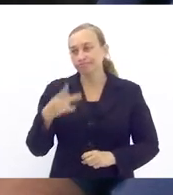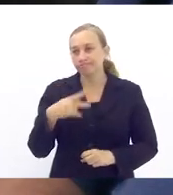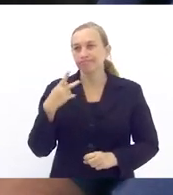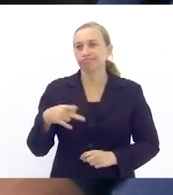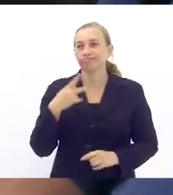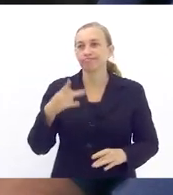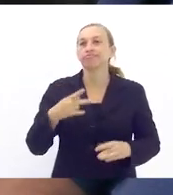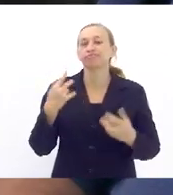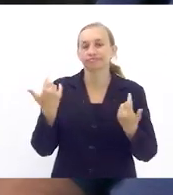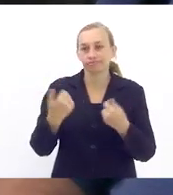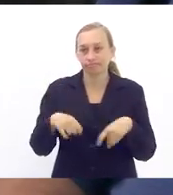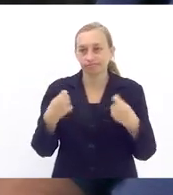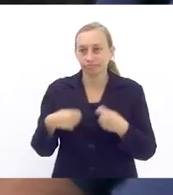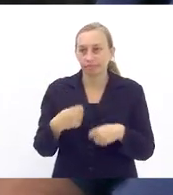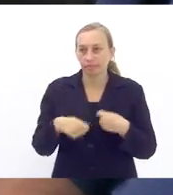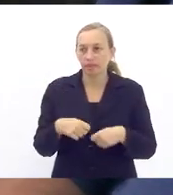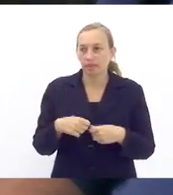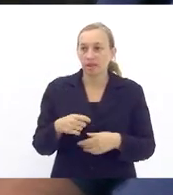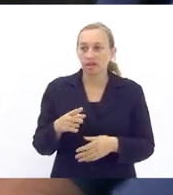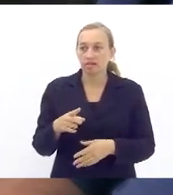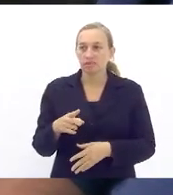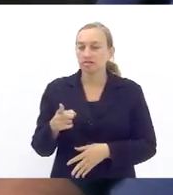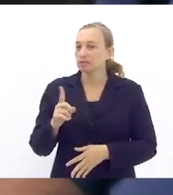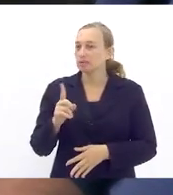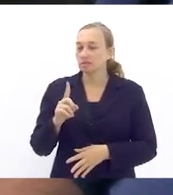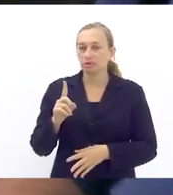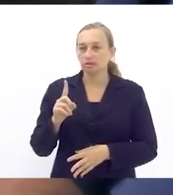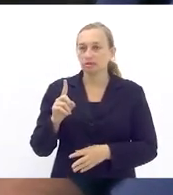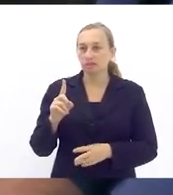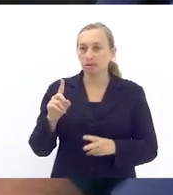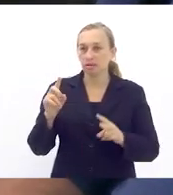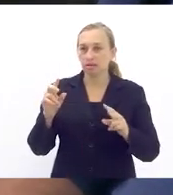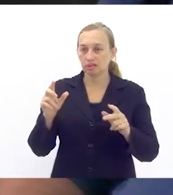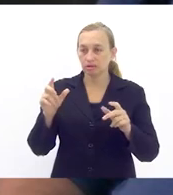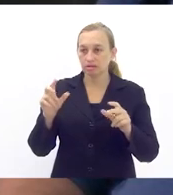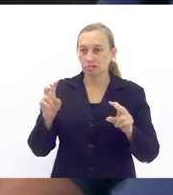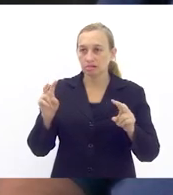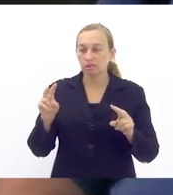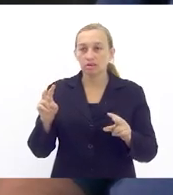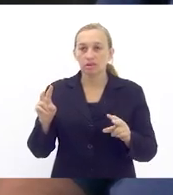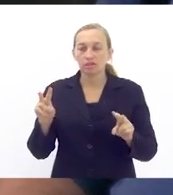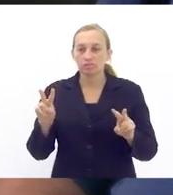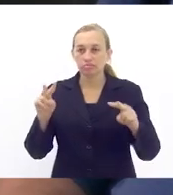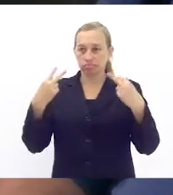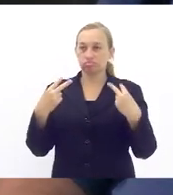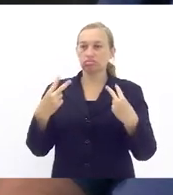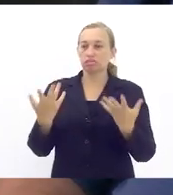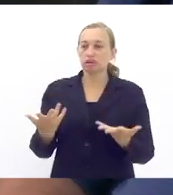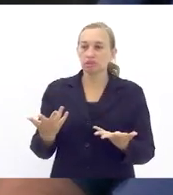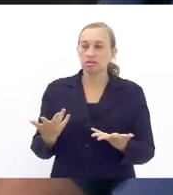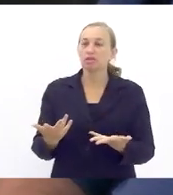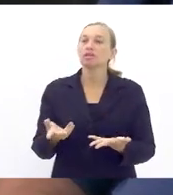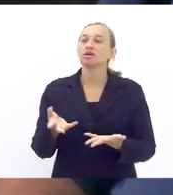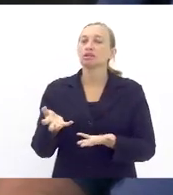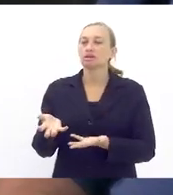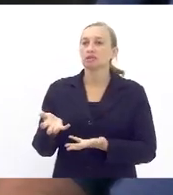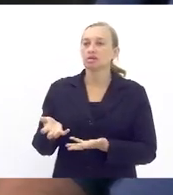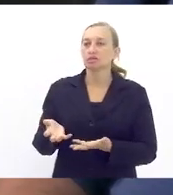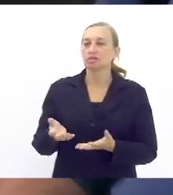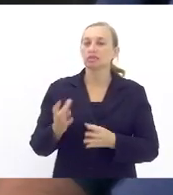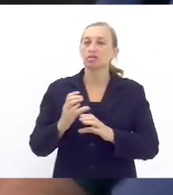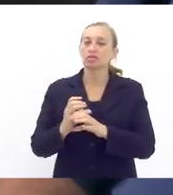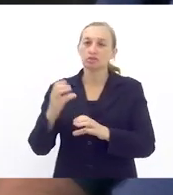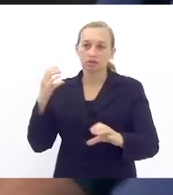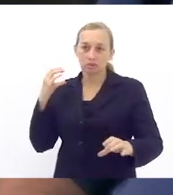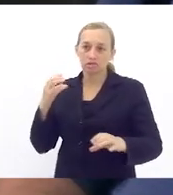que que a gente precisa e a gente não é ouvido como Marconi disse muitas saias foram enviadas ele tentou contato inclusive com o engenheiro